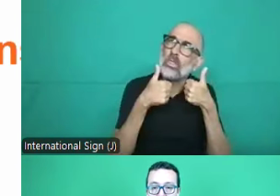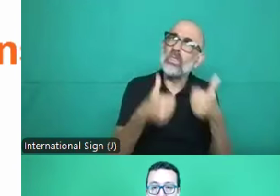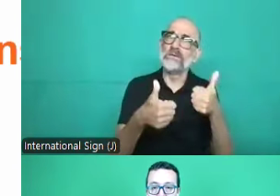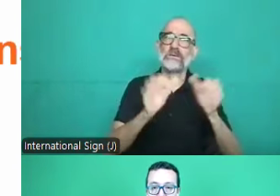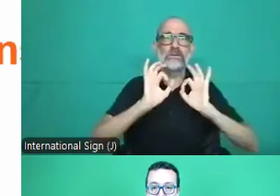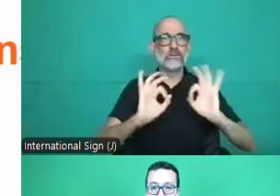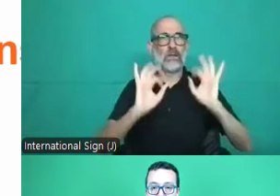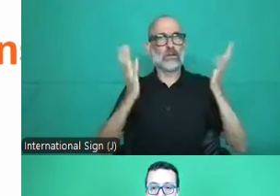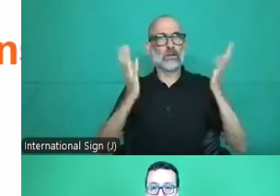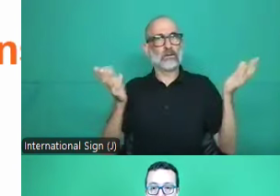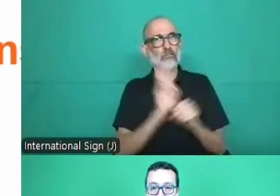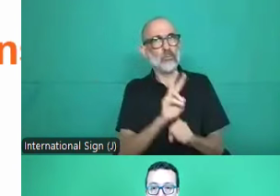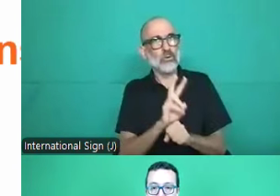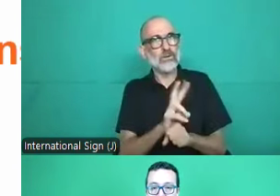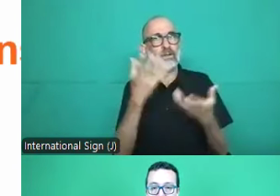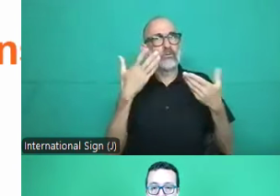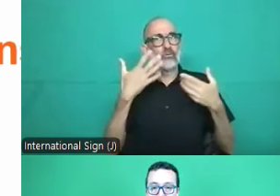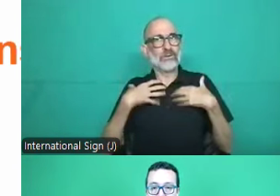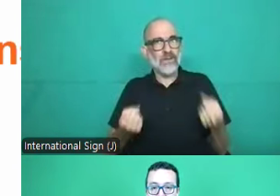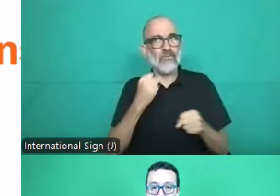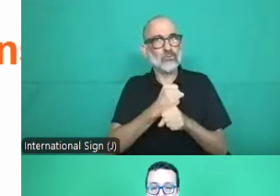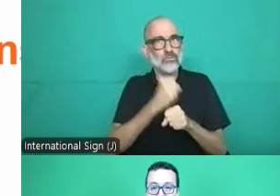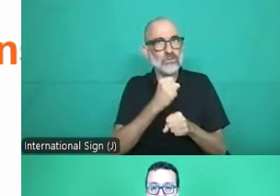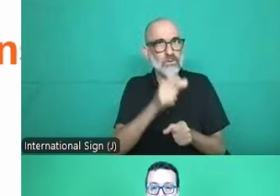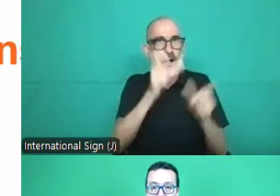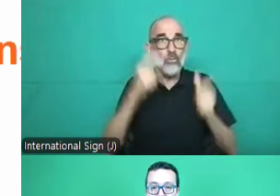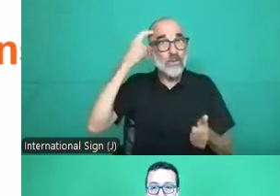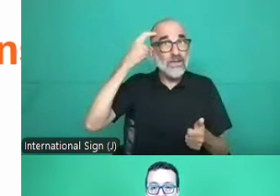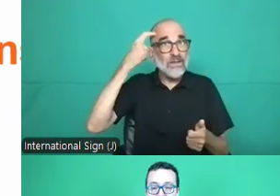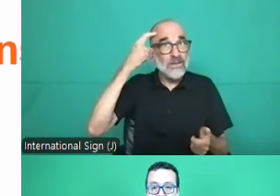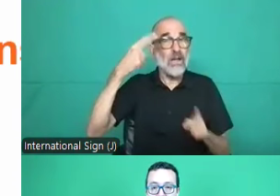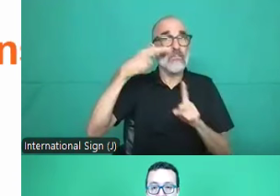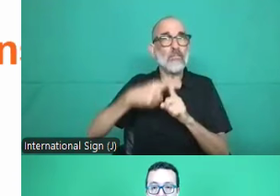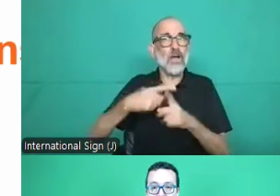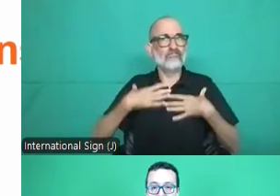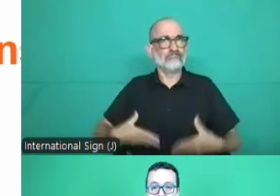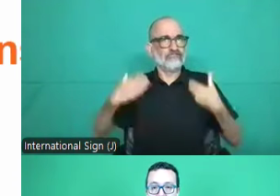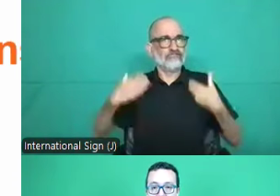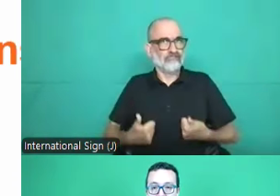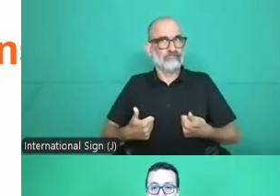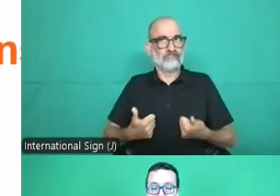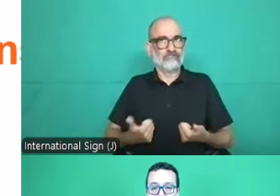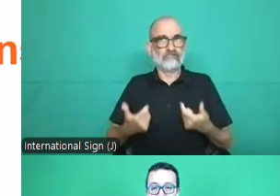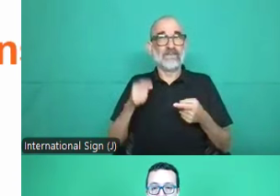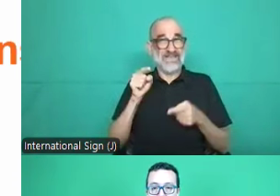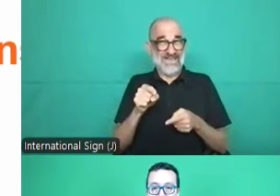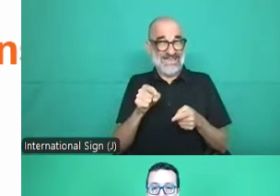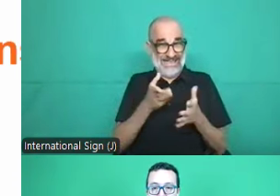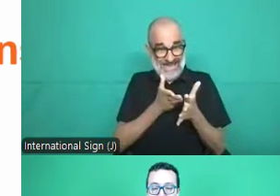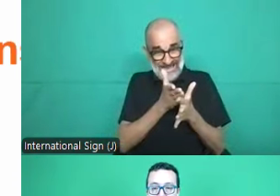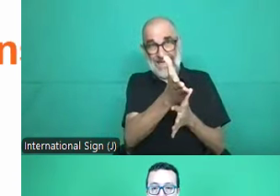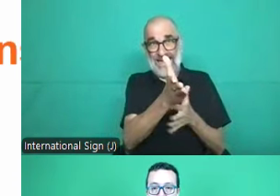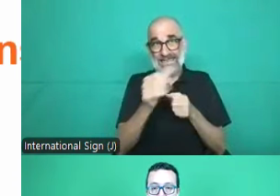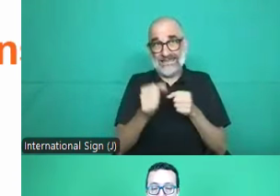de elementos que temos la uma política série de establece como, elementos que a política como estabelece fortalecer el como trabajo intersectorial fortalecer entre los o sectores de trabalho